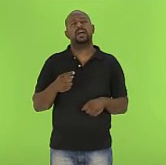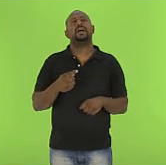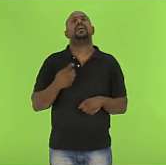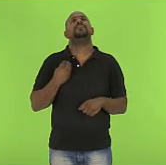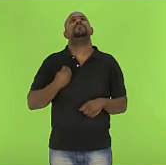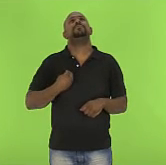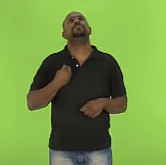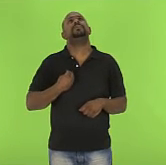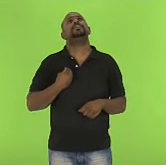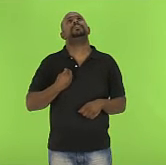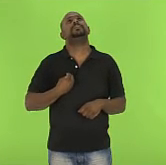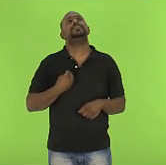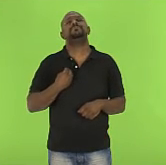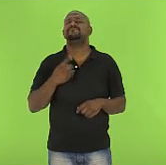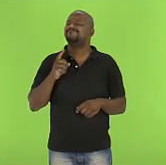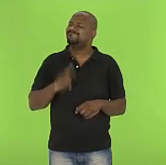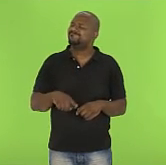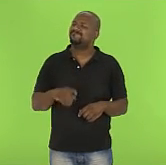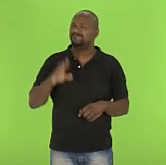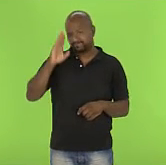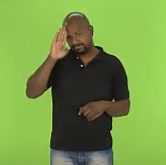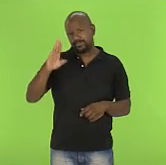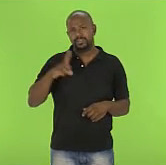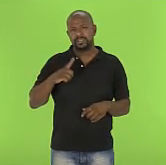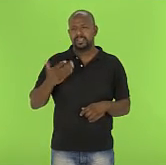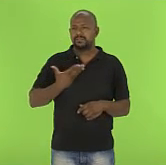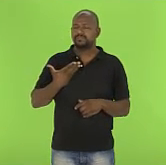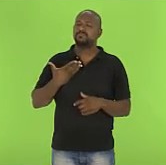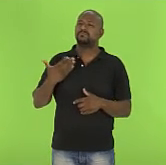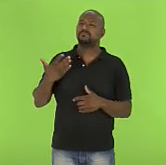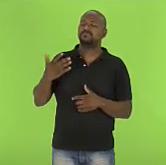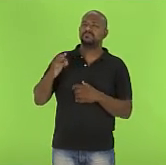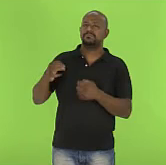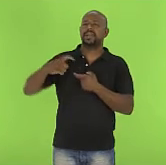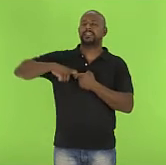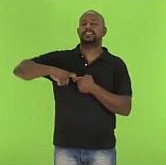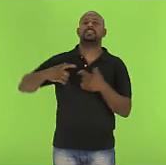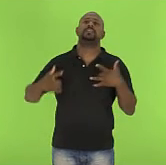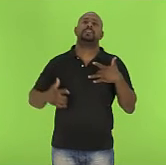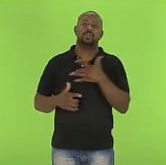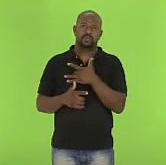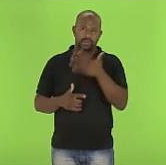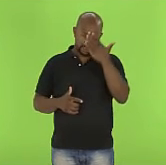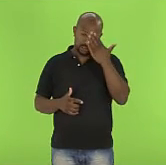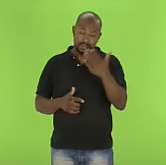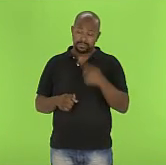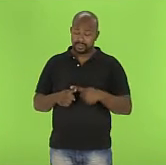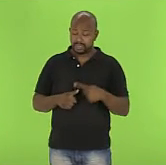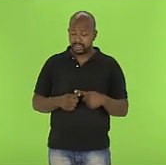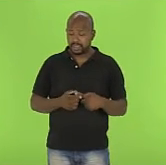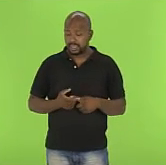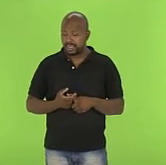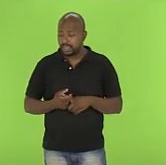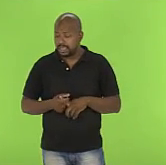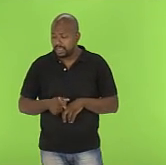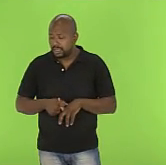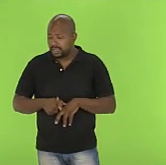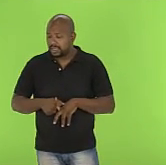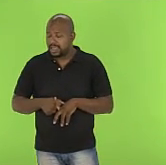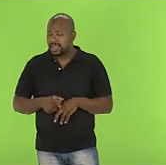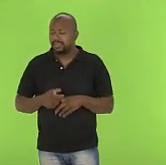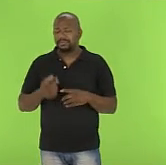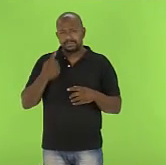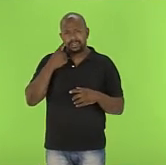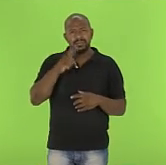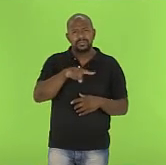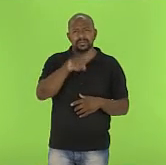está vivendo, como é fundamental a gente ter um parceiro de saúde, sabe? Porque o que